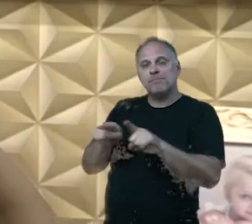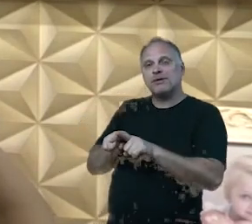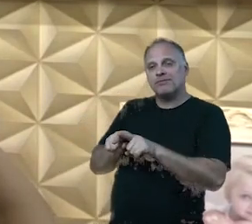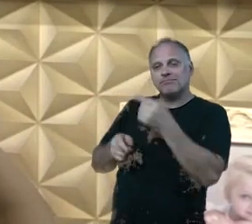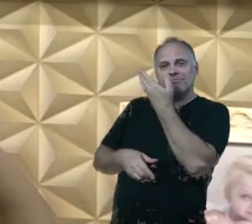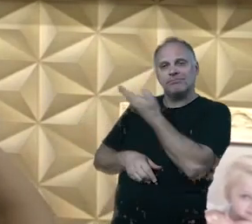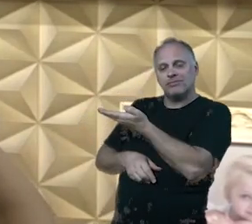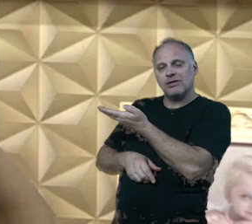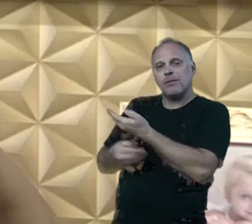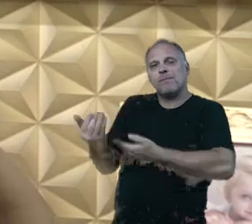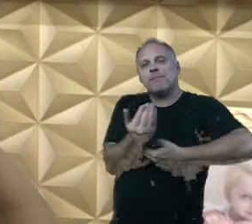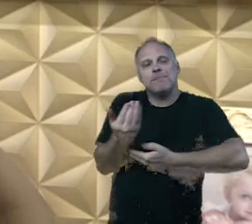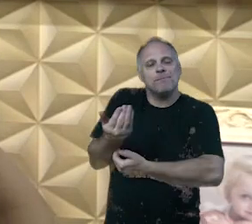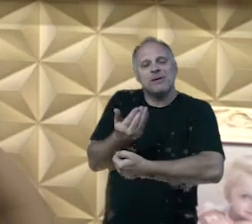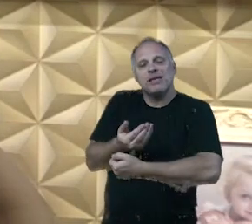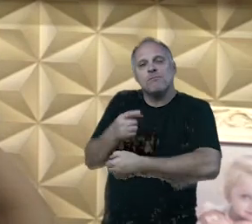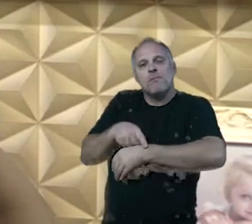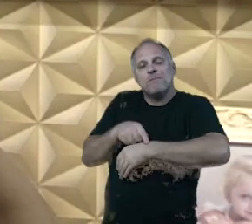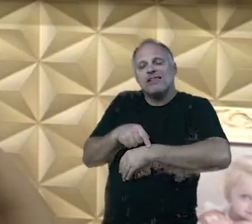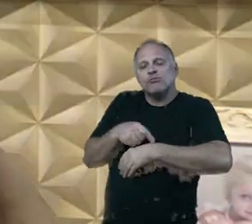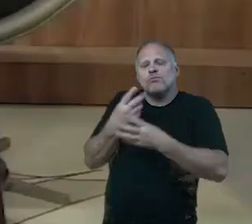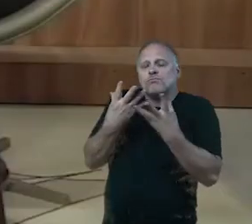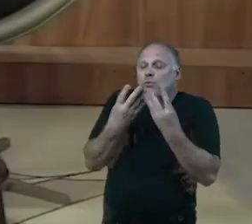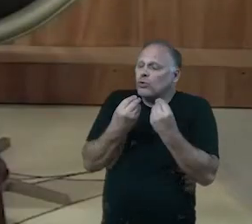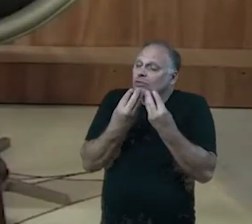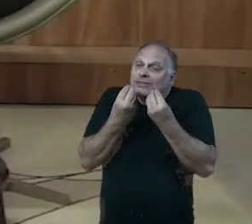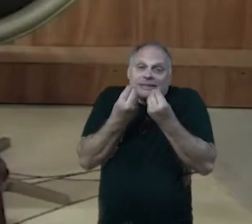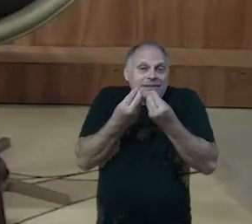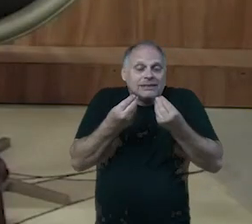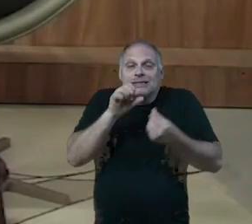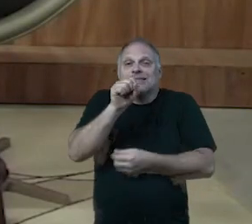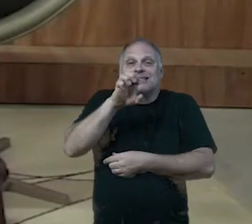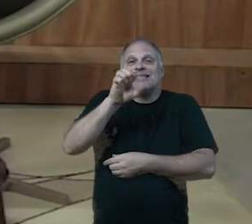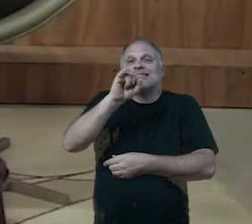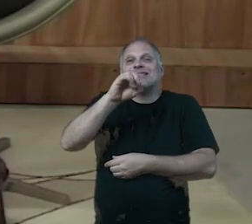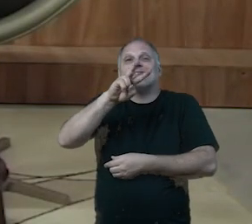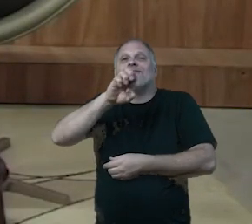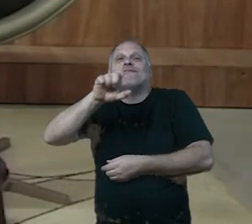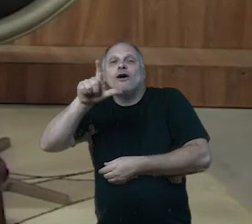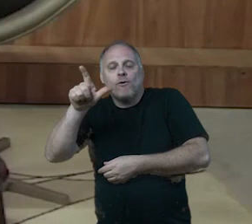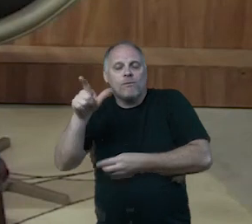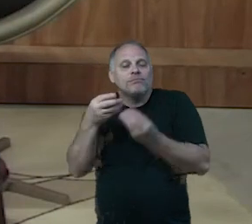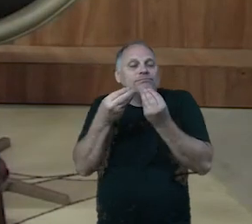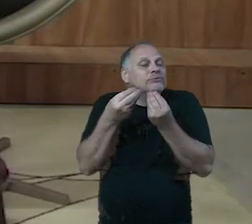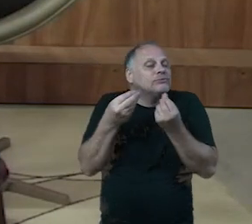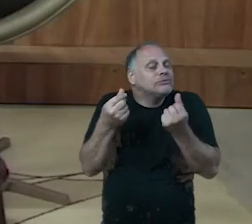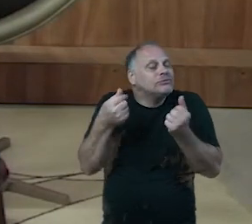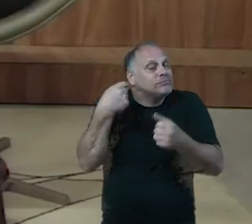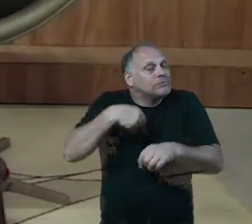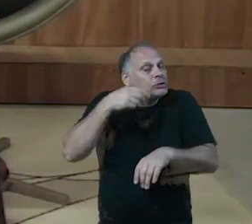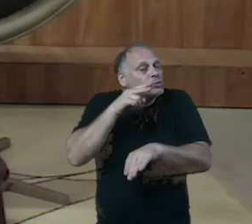está lidando com um bebezinho recém-nascido. É um momento extremamente delicado. Sim, isso. Eu acho que